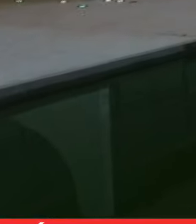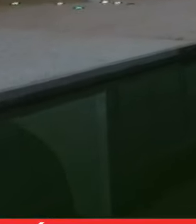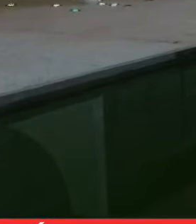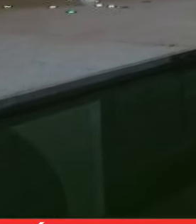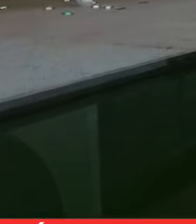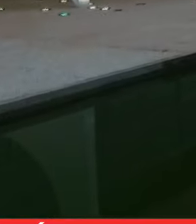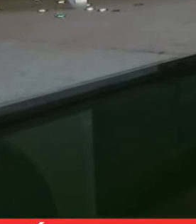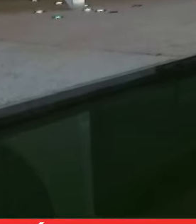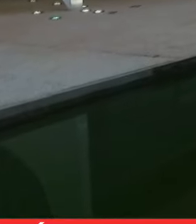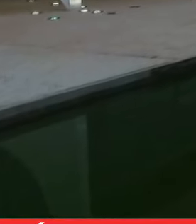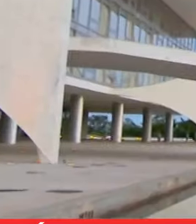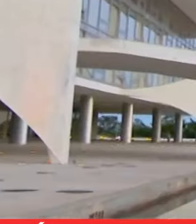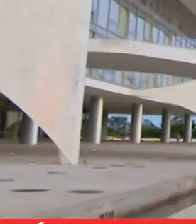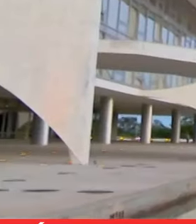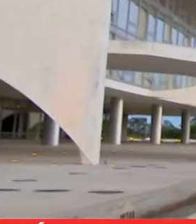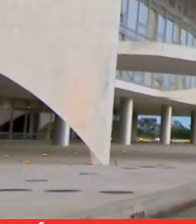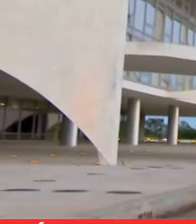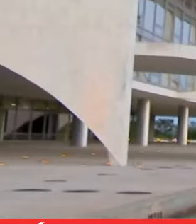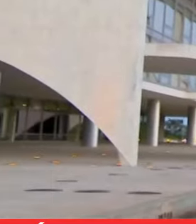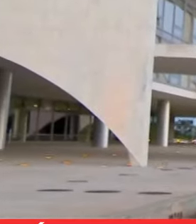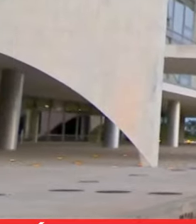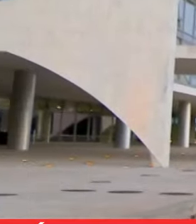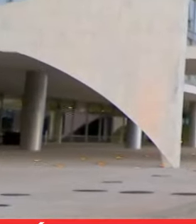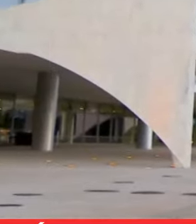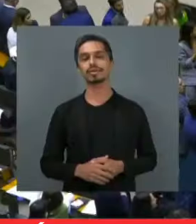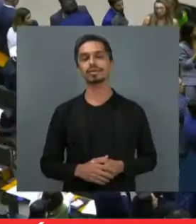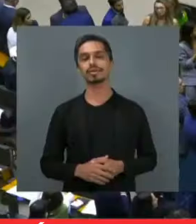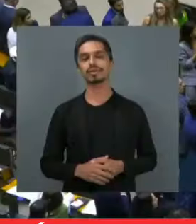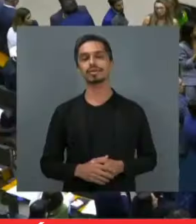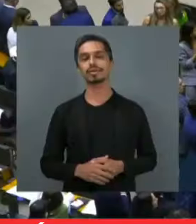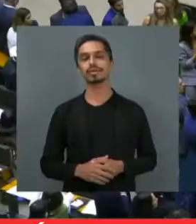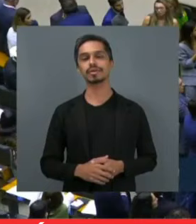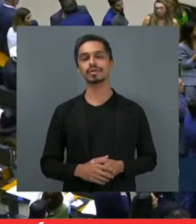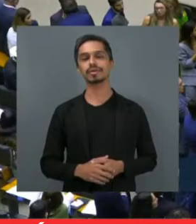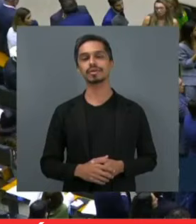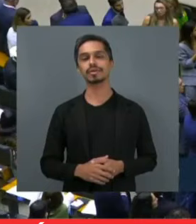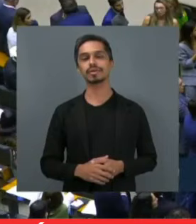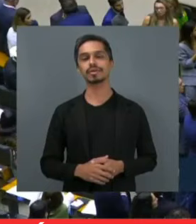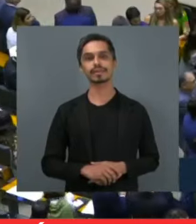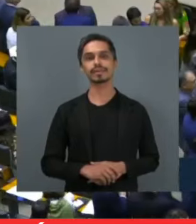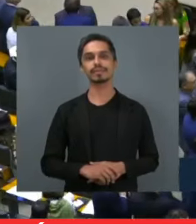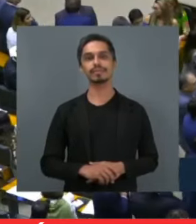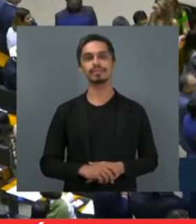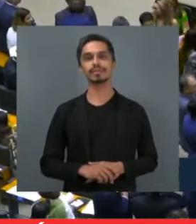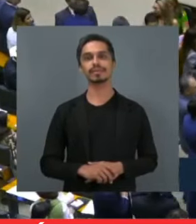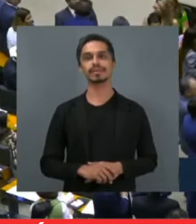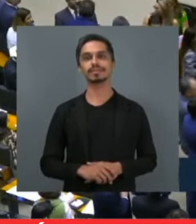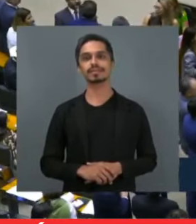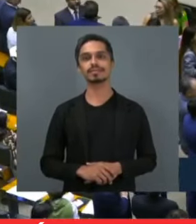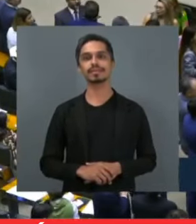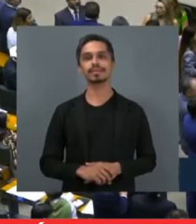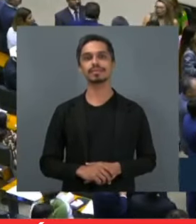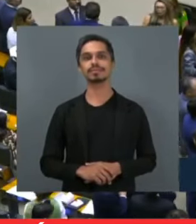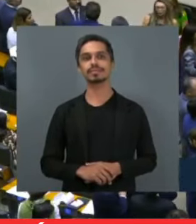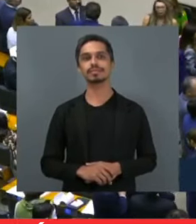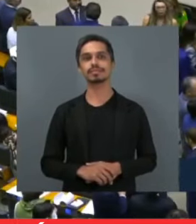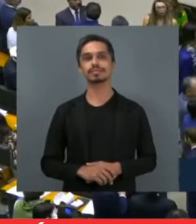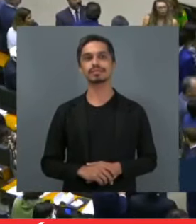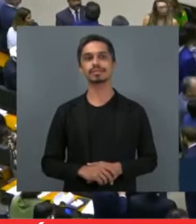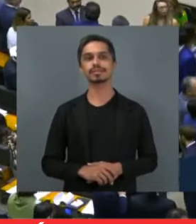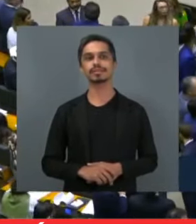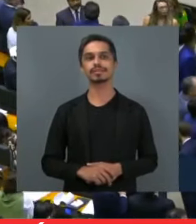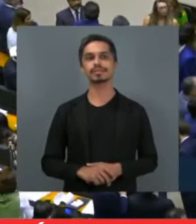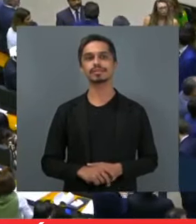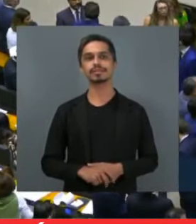Judiciário deverá ser provocado aí agora agora vem um ponto importante também da nossa análise por quem hoje